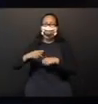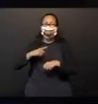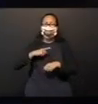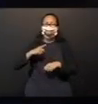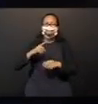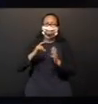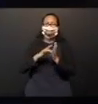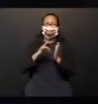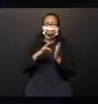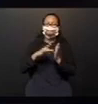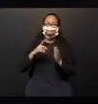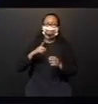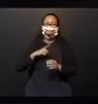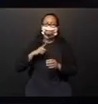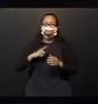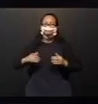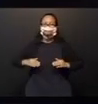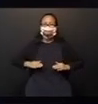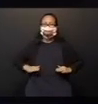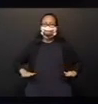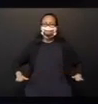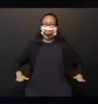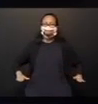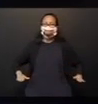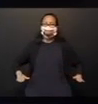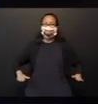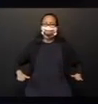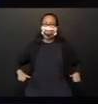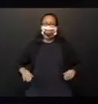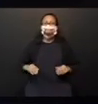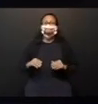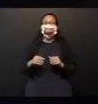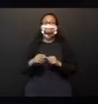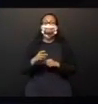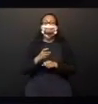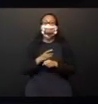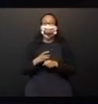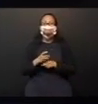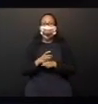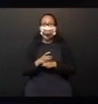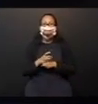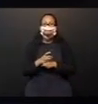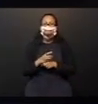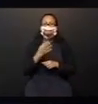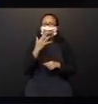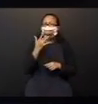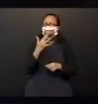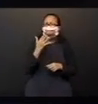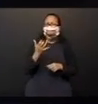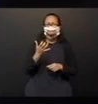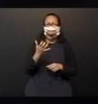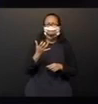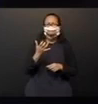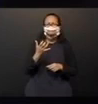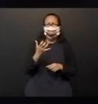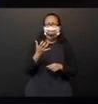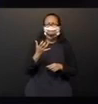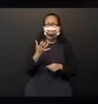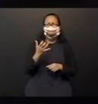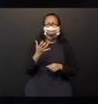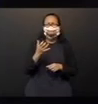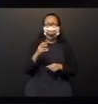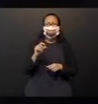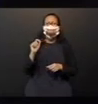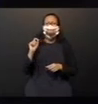assim, indica um adjetivo indicando cor. Ele disse qual cor que ele queria? Então, você pode